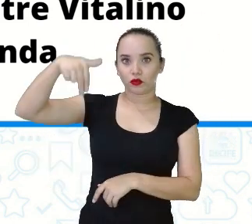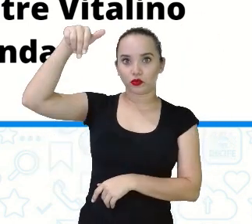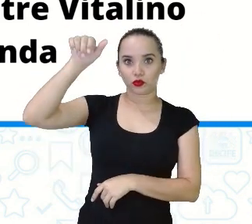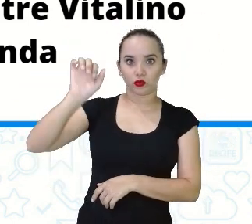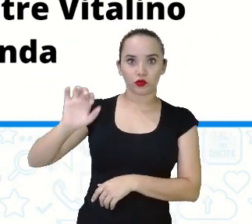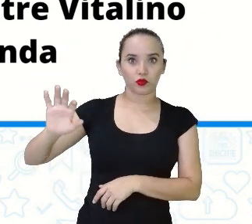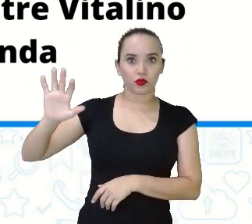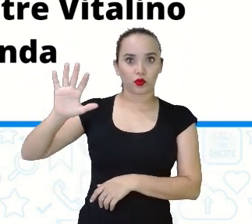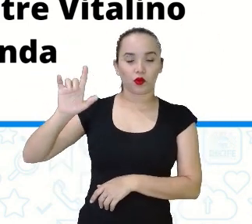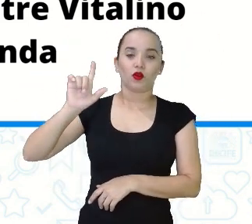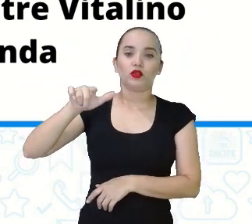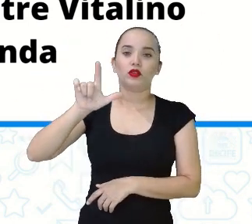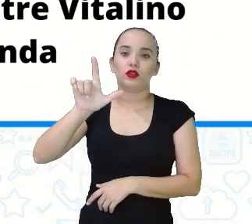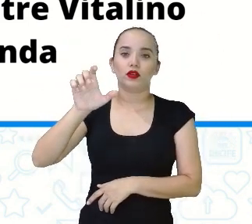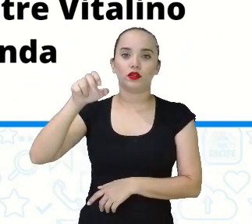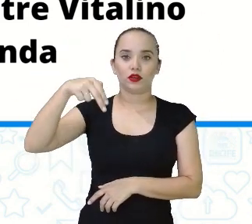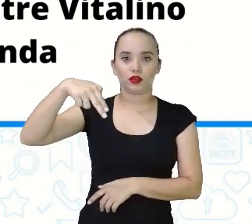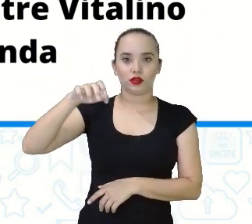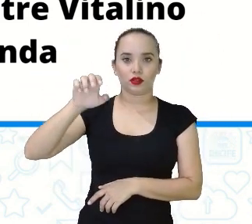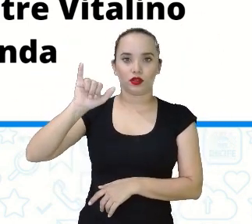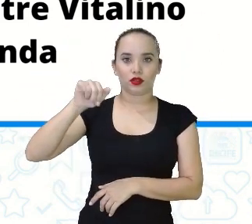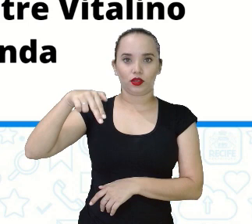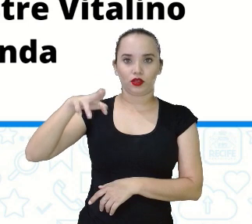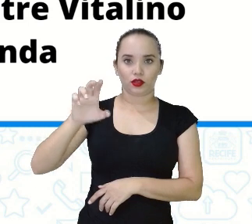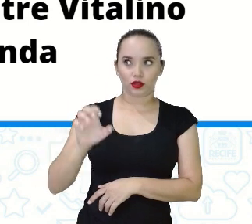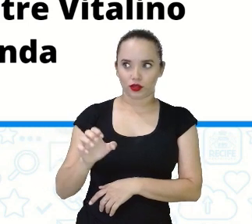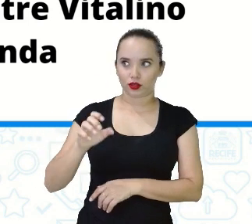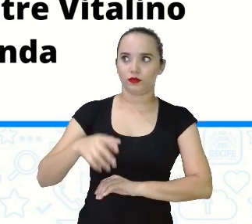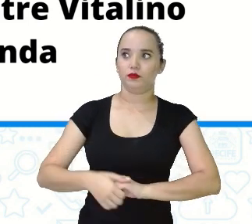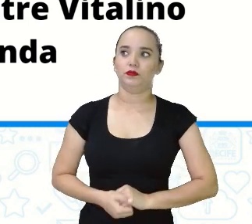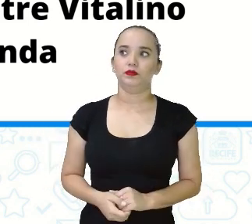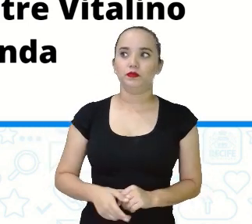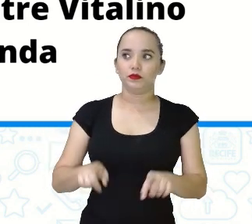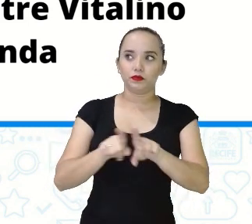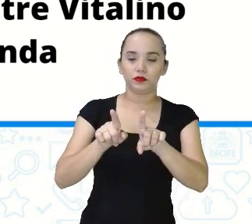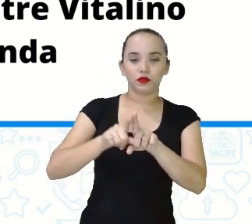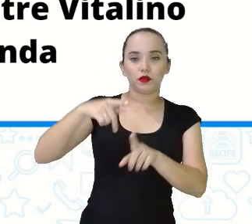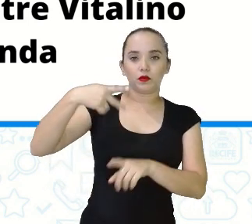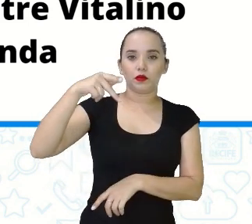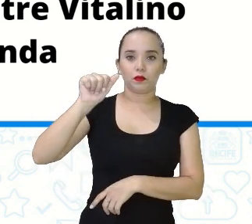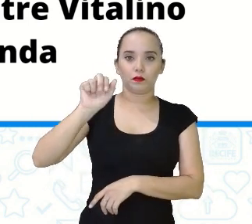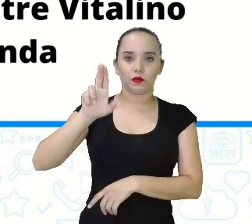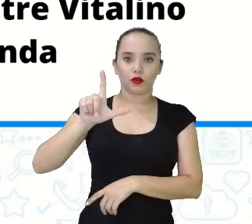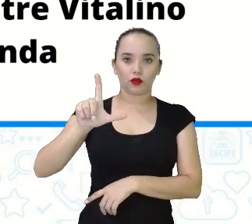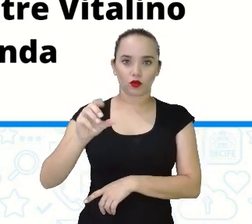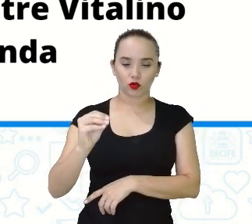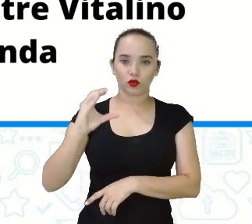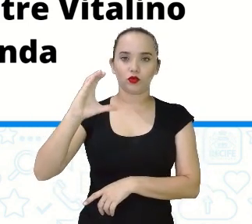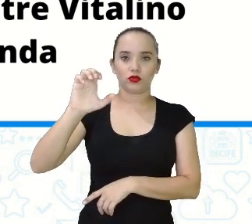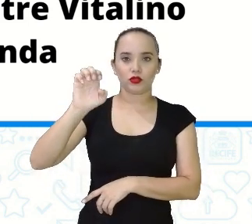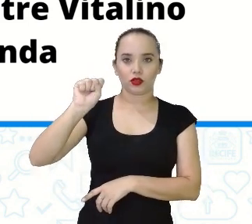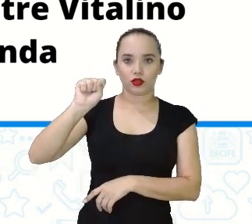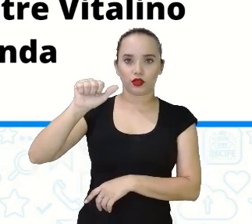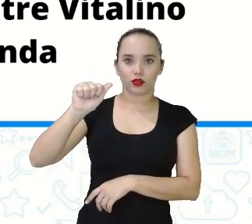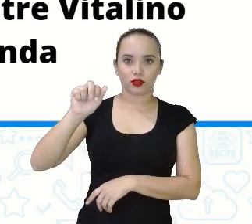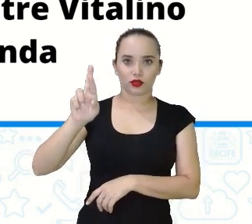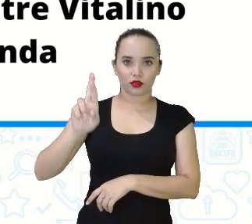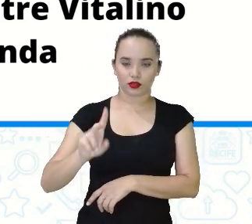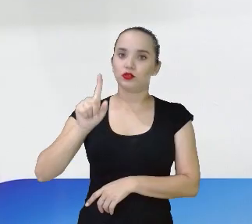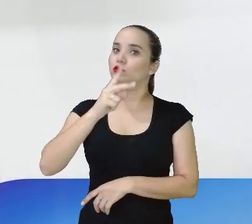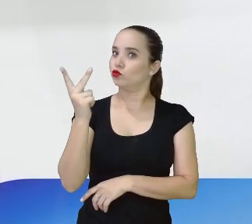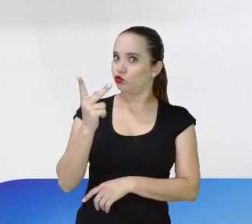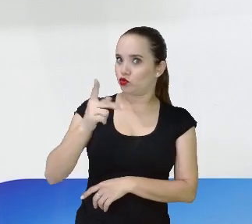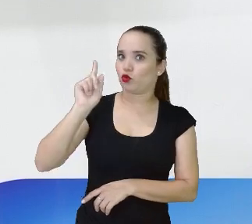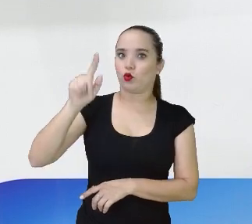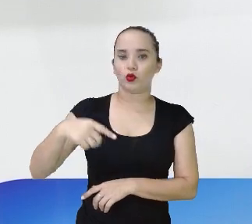Lenine. Lenine e Paulo César Pinheiro foram os compositores, foram quem criaram esta letra e esta música. E fala assim o